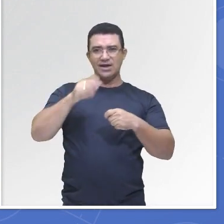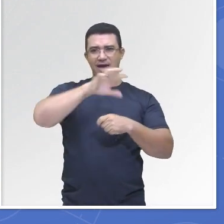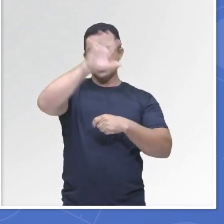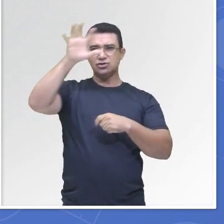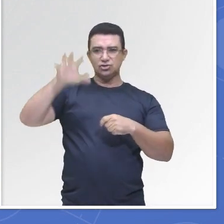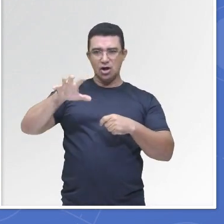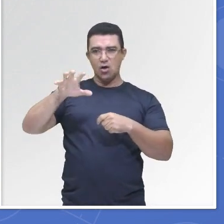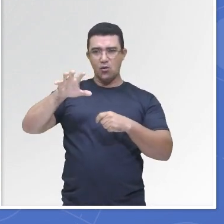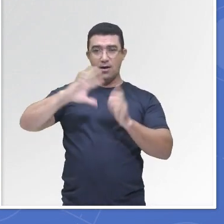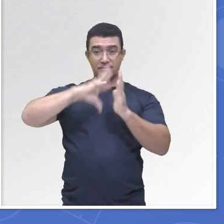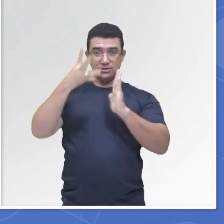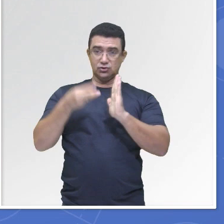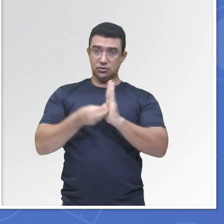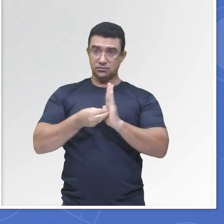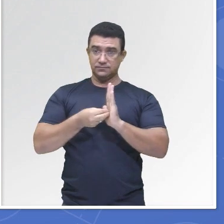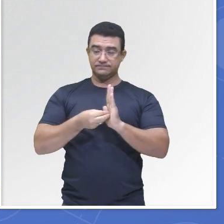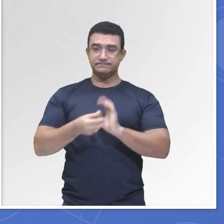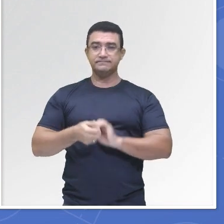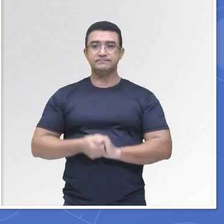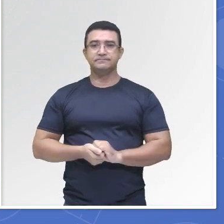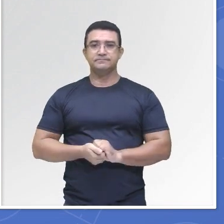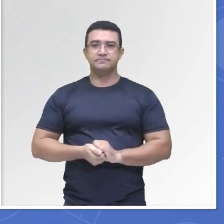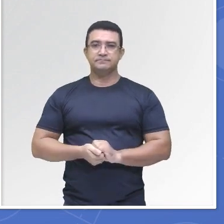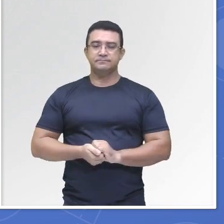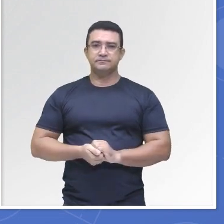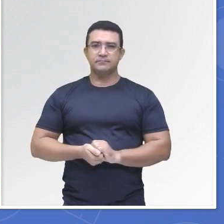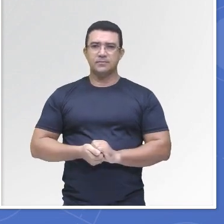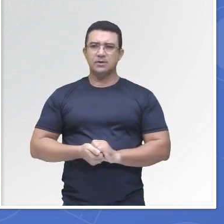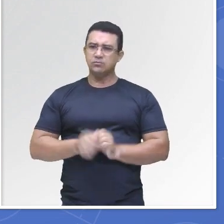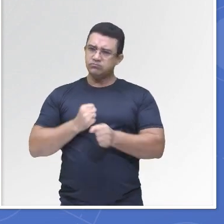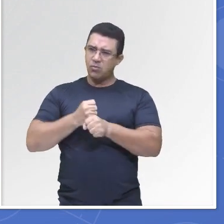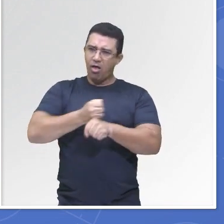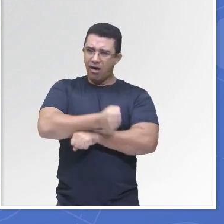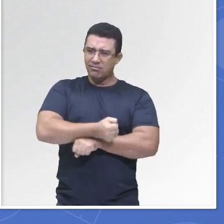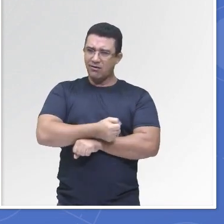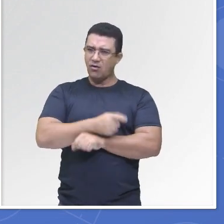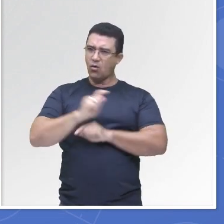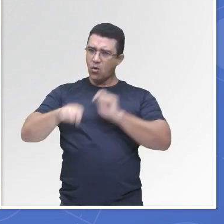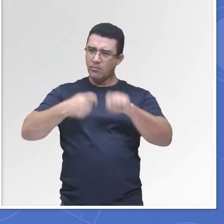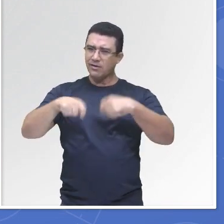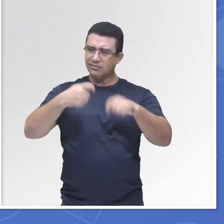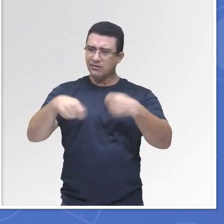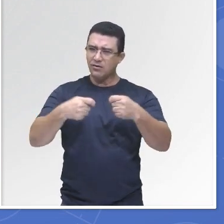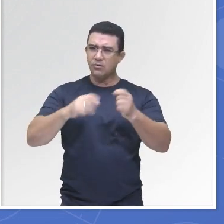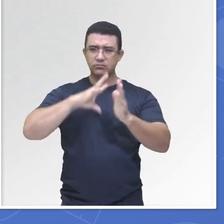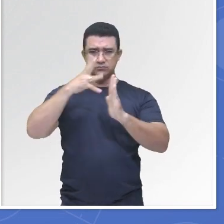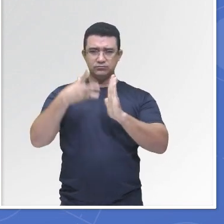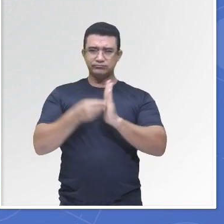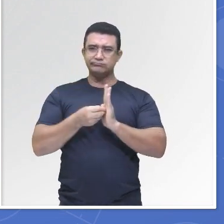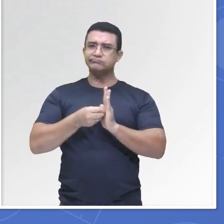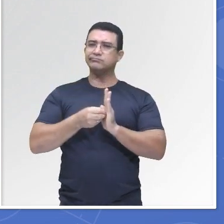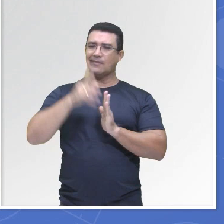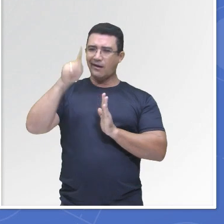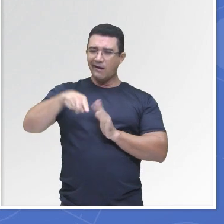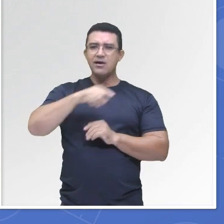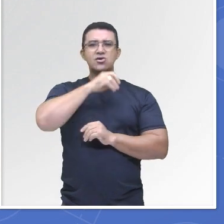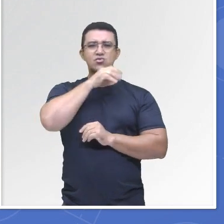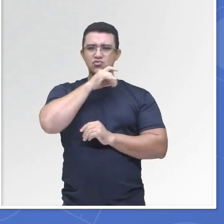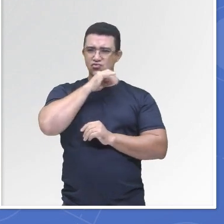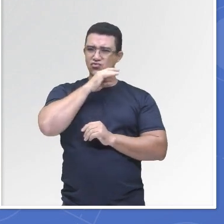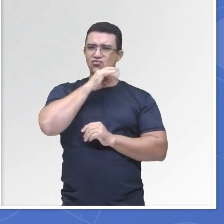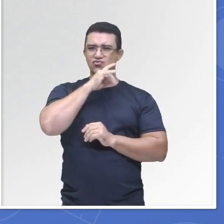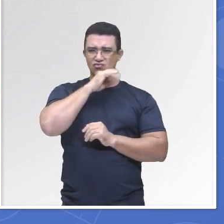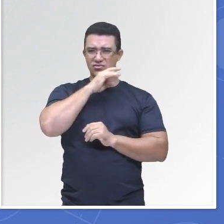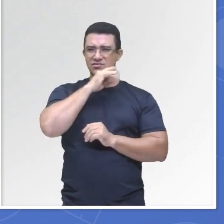tá, que essa exploração comercial da região amazônica vai ser extremamente prejudicial